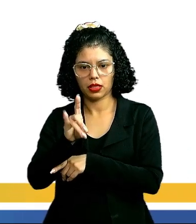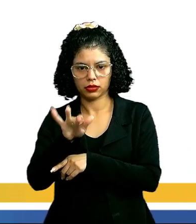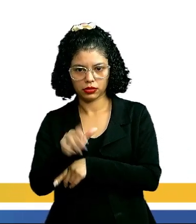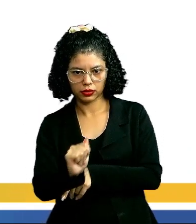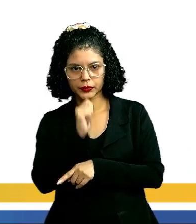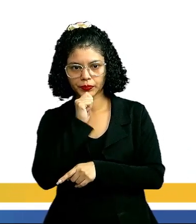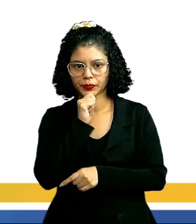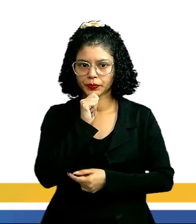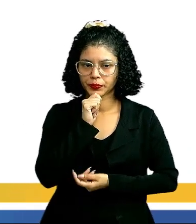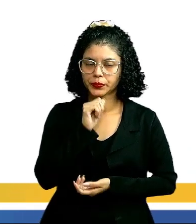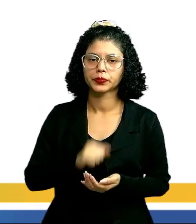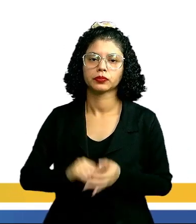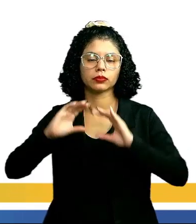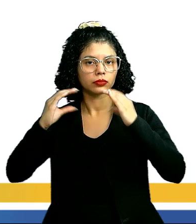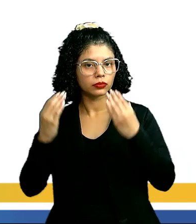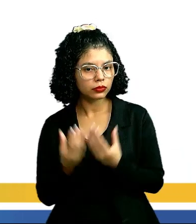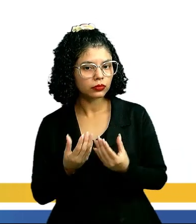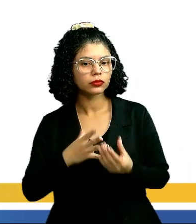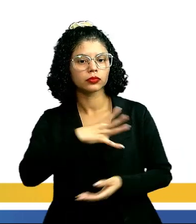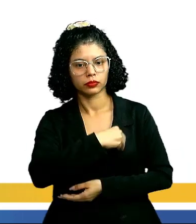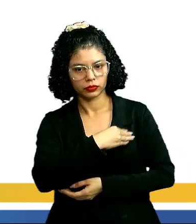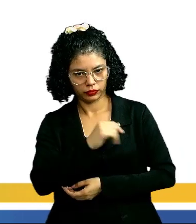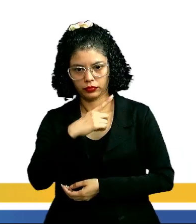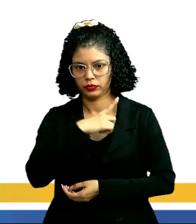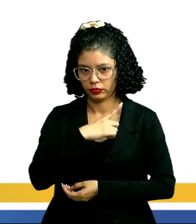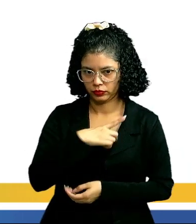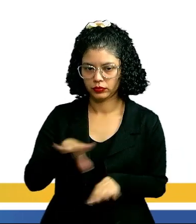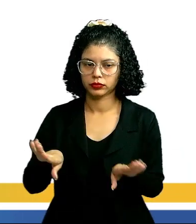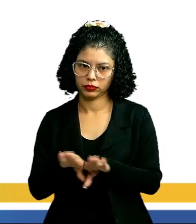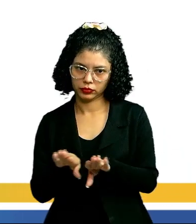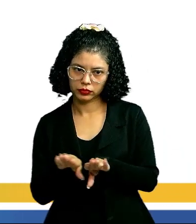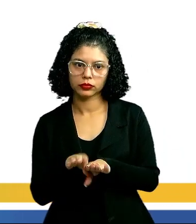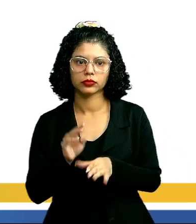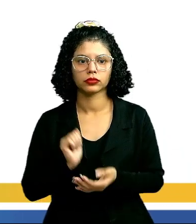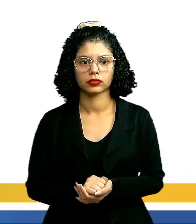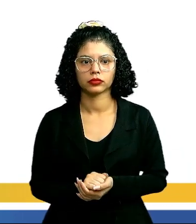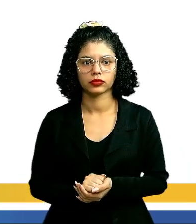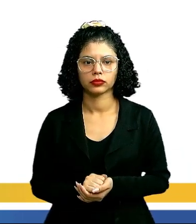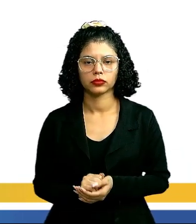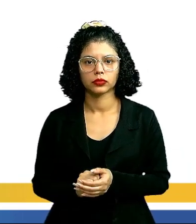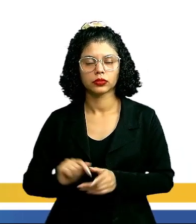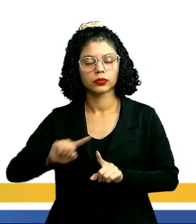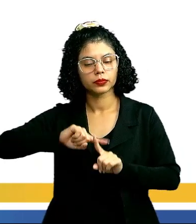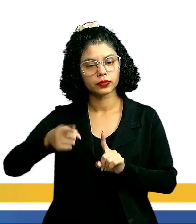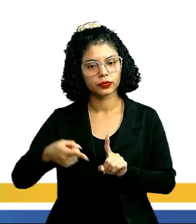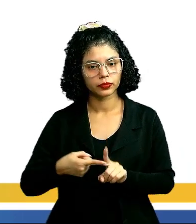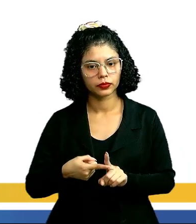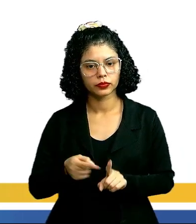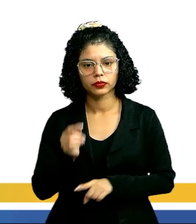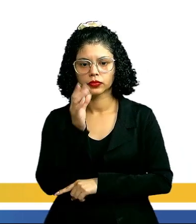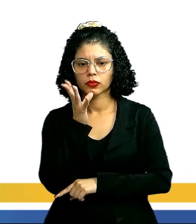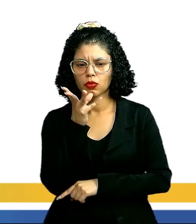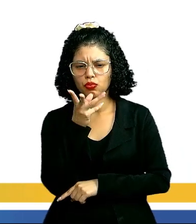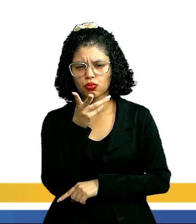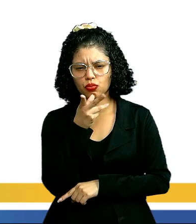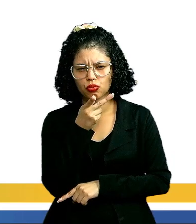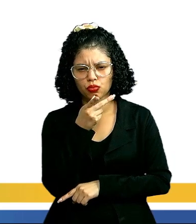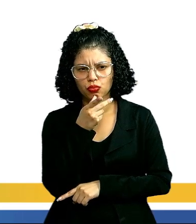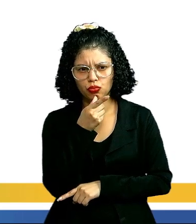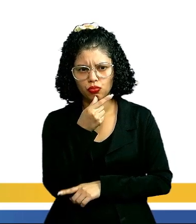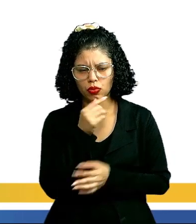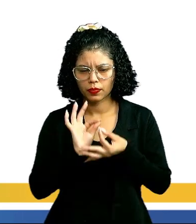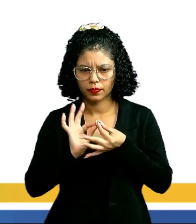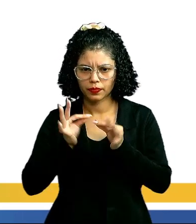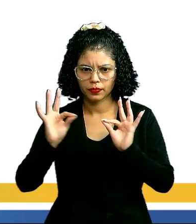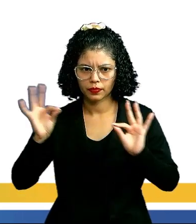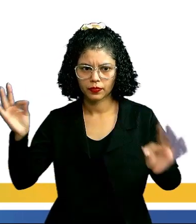E esses seres, ou mamíferos que têm placenta bem desenvolvida, eles têm uma gestação mais longa,